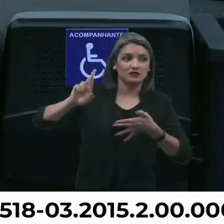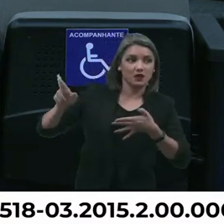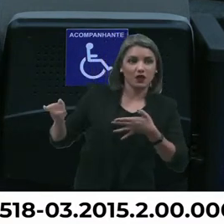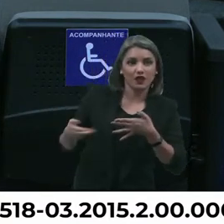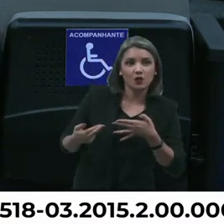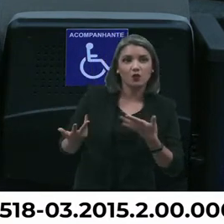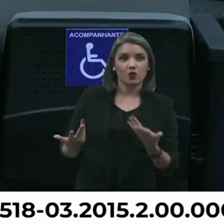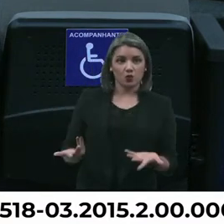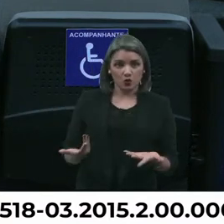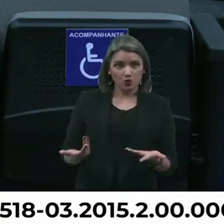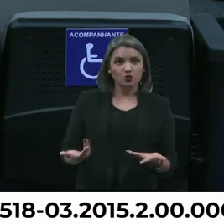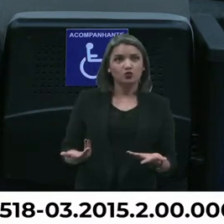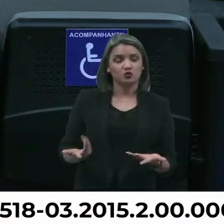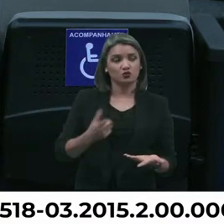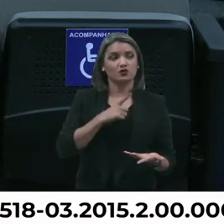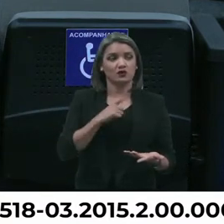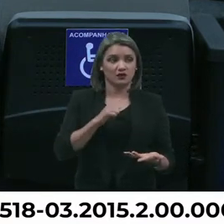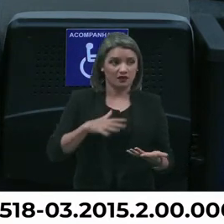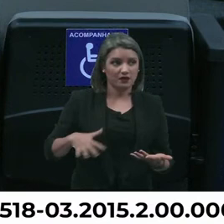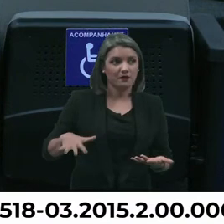a outra parte, a parte